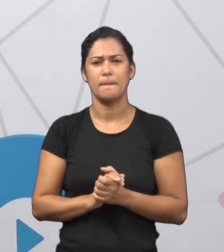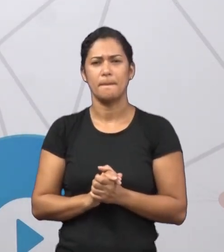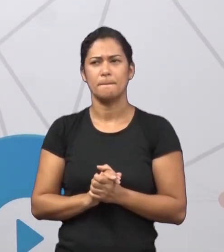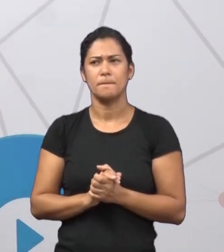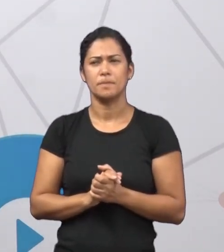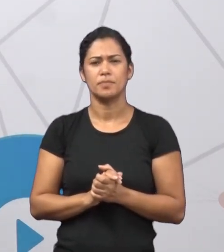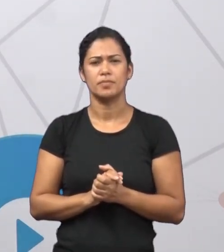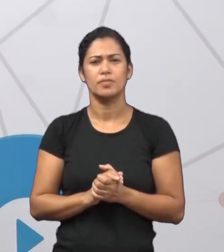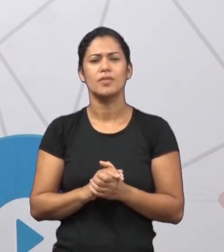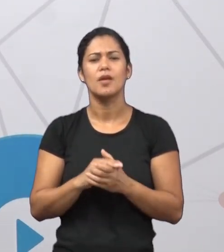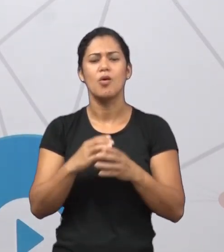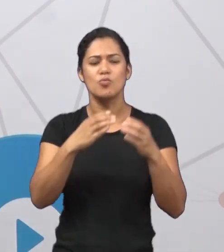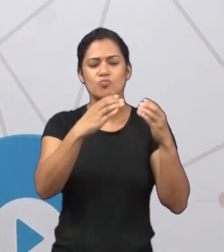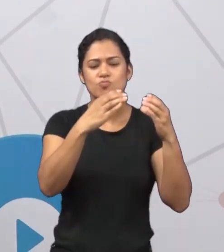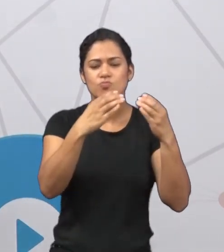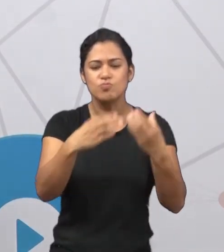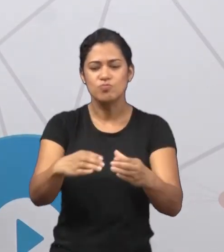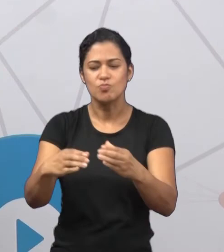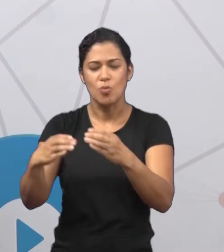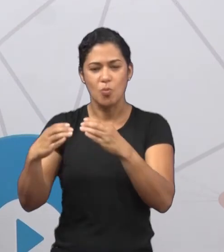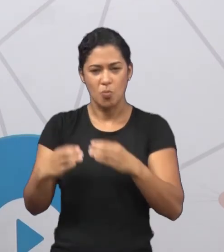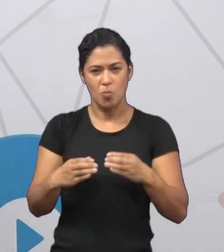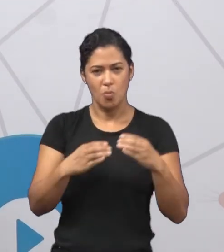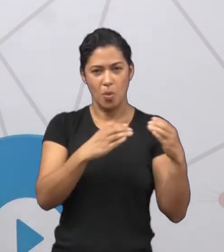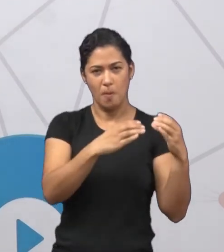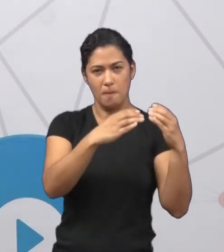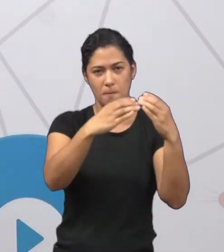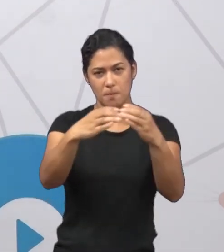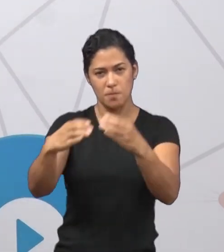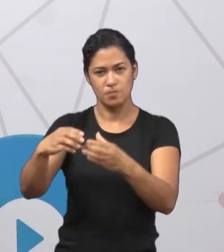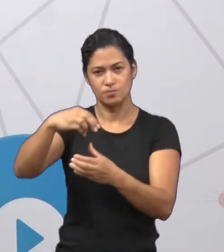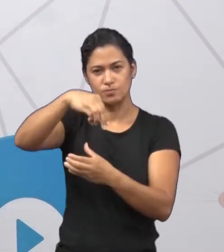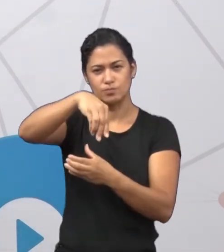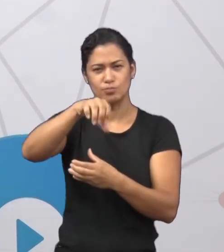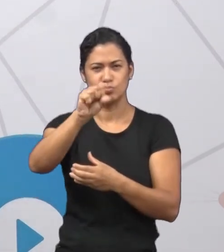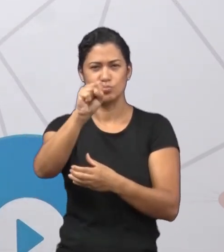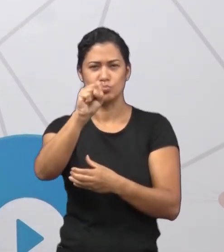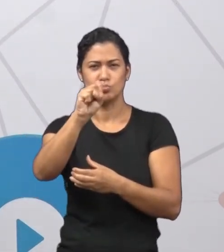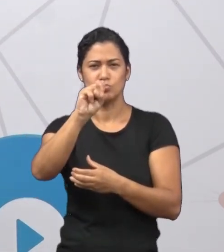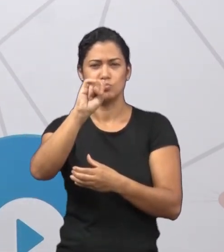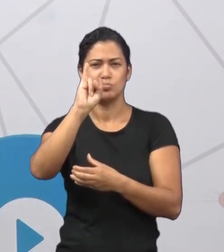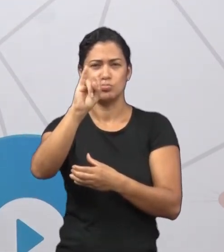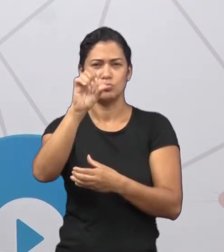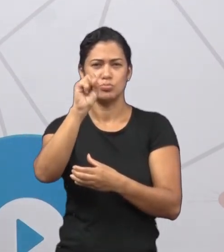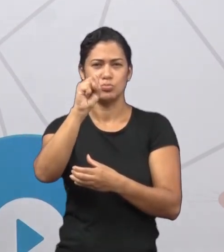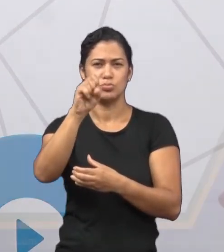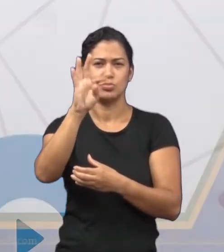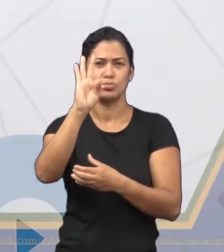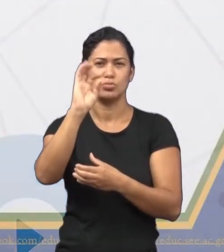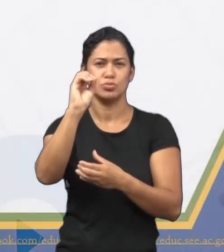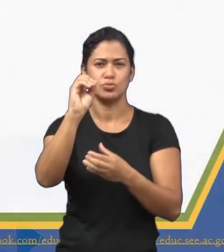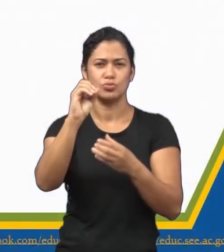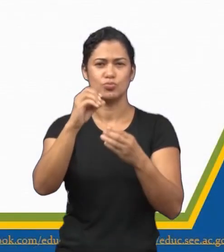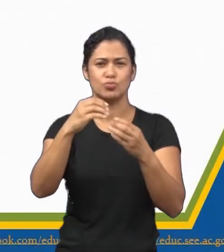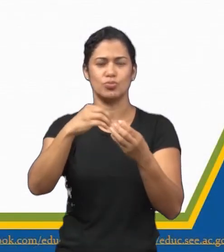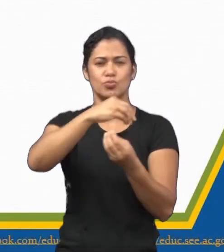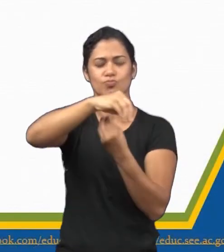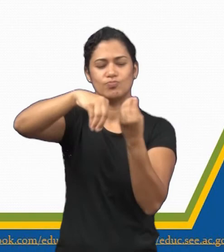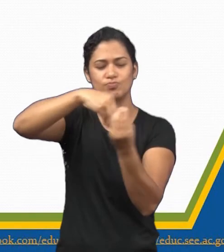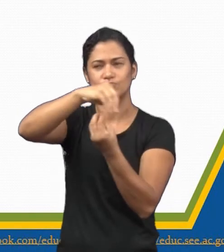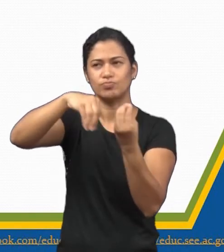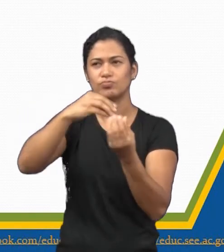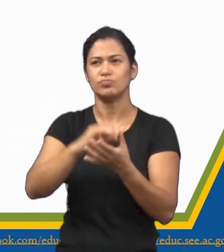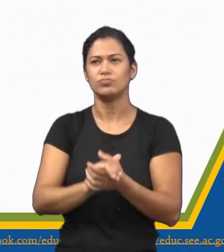mas isso torna esse bairro um bairro misto, ok? 5. Vamos lá para a nossa próxima questão,